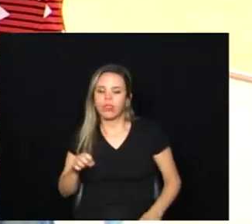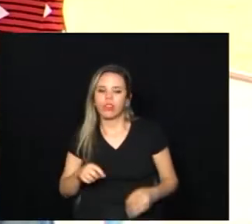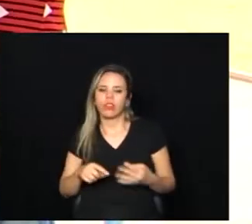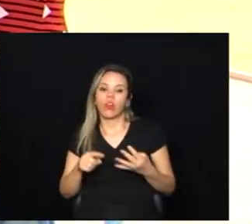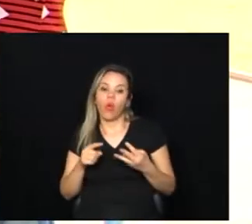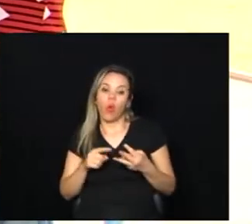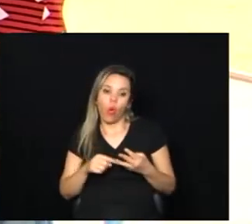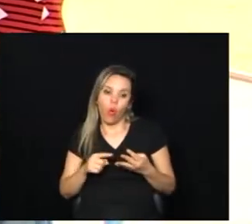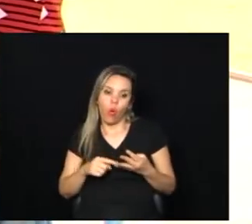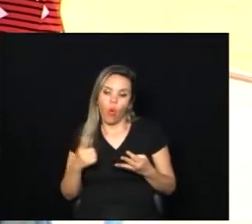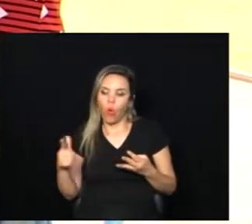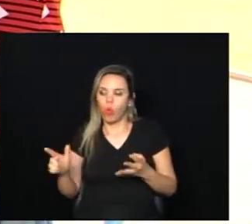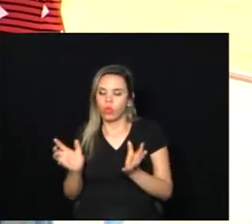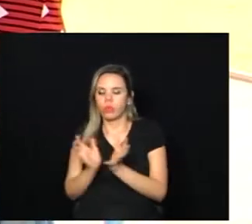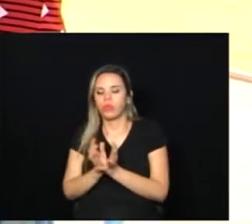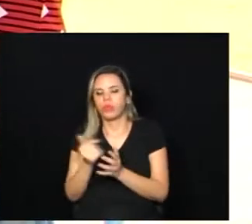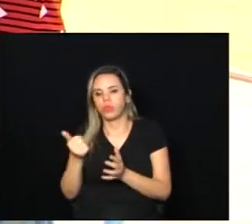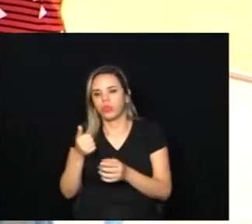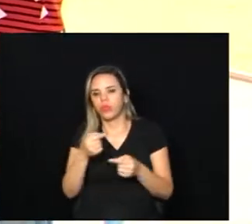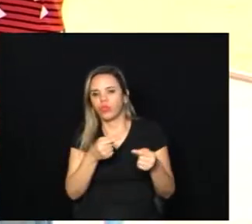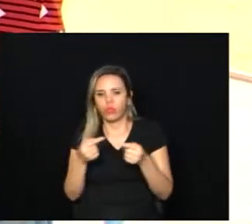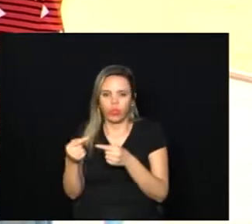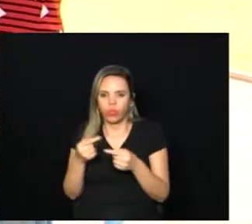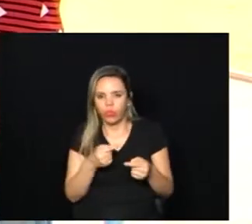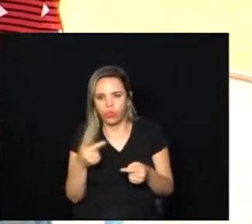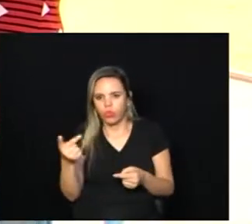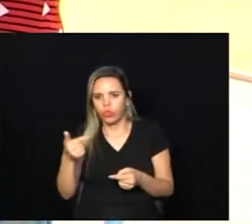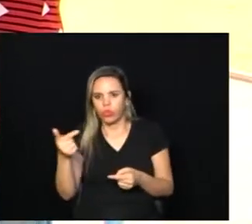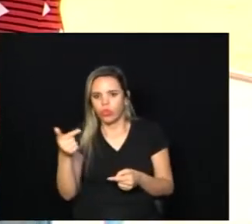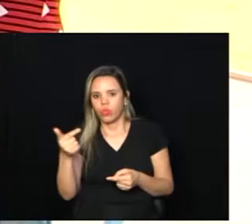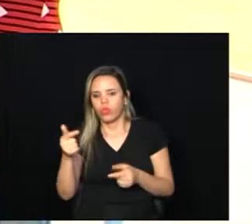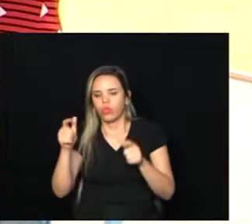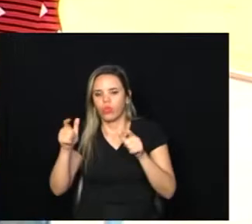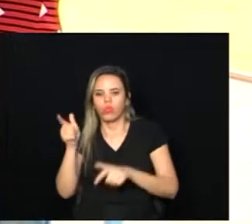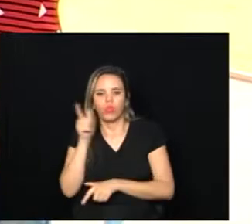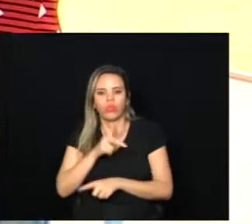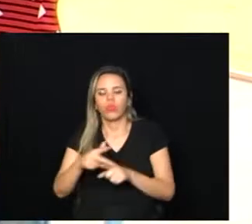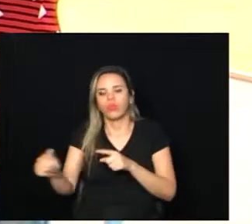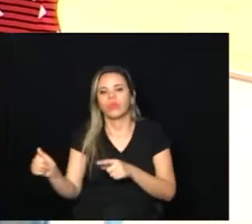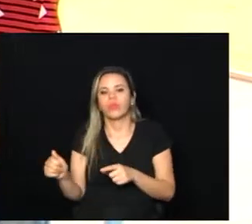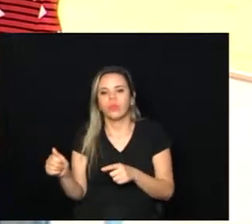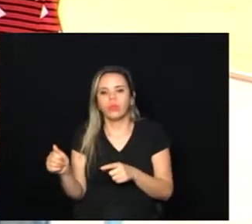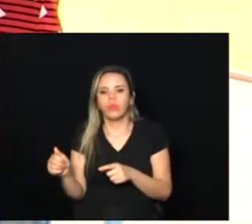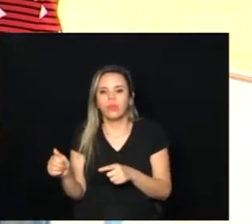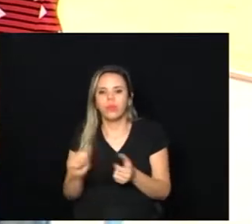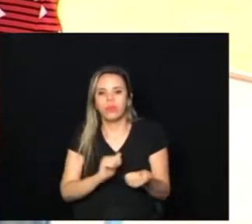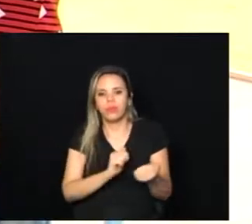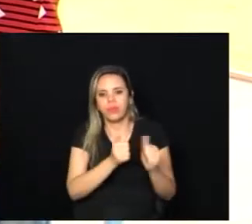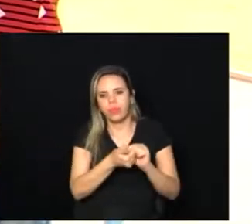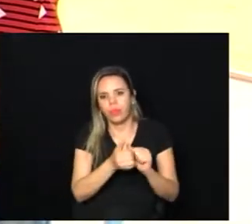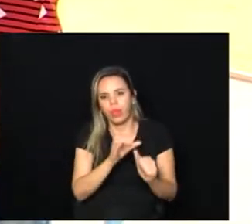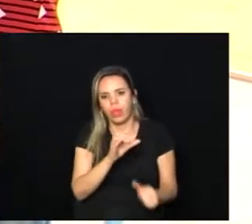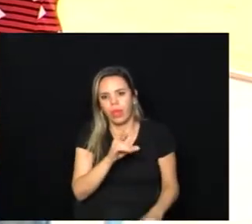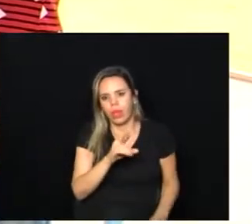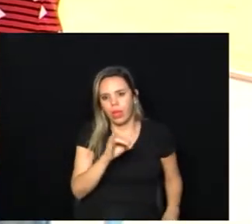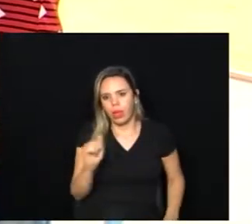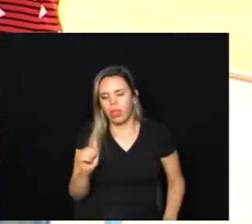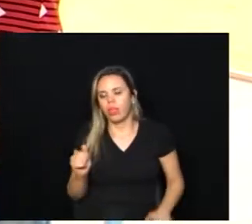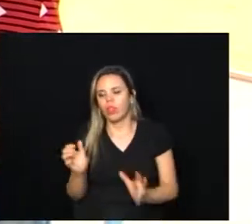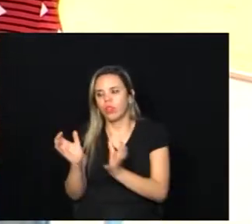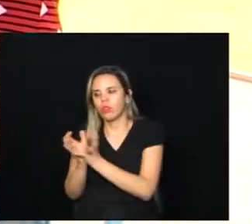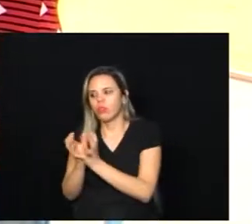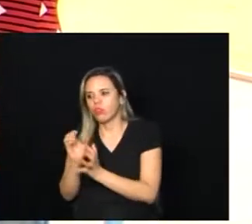correto? Primeira disputa de primeiro e segundo lugar ficou entre Esporte Clube Caraí e Esporte Clube